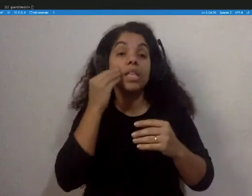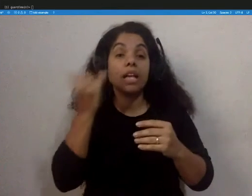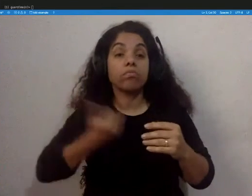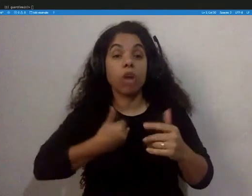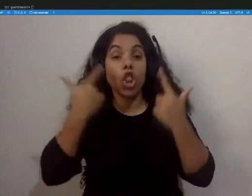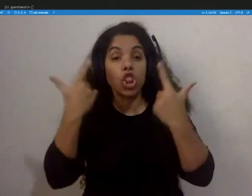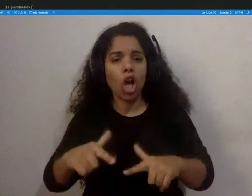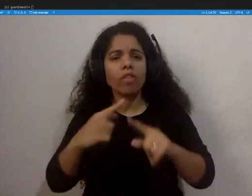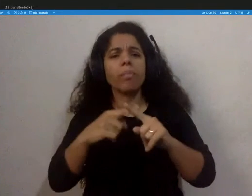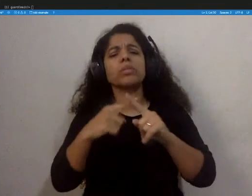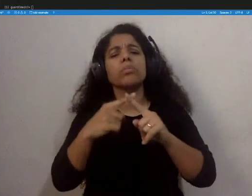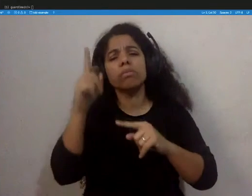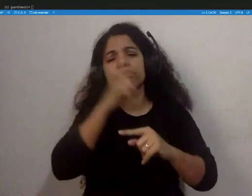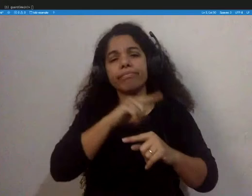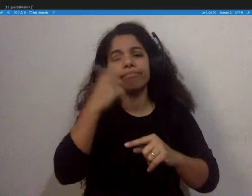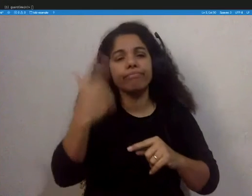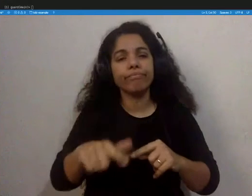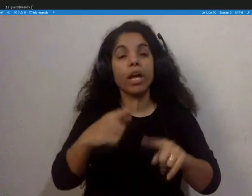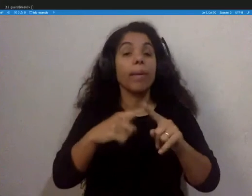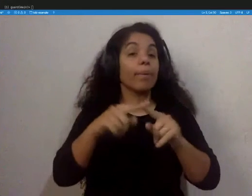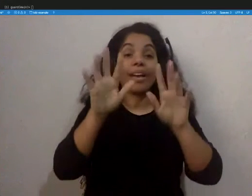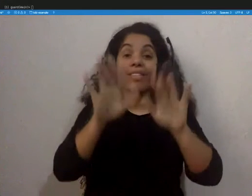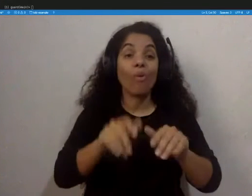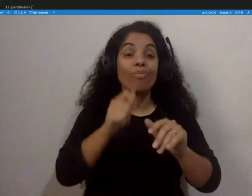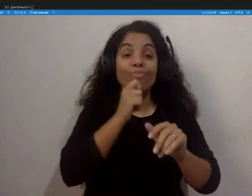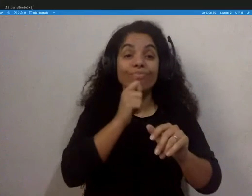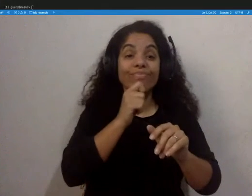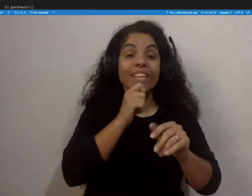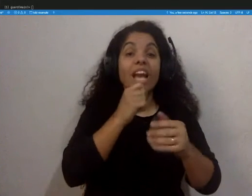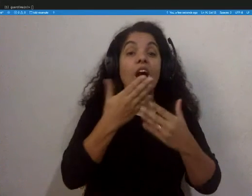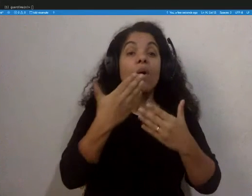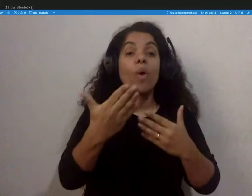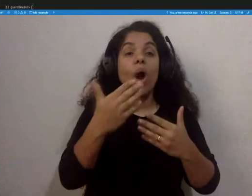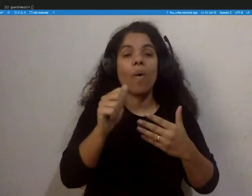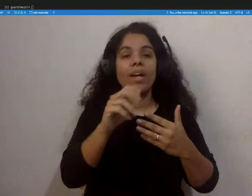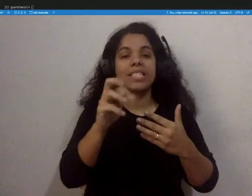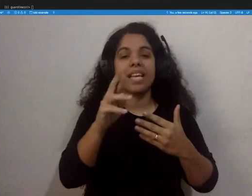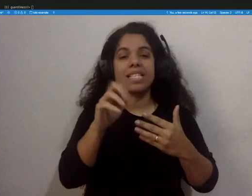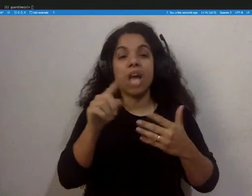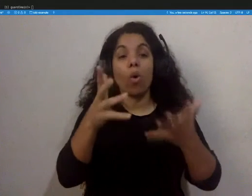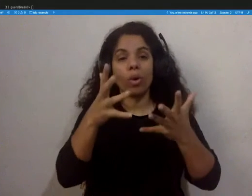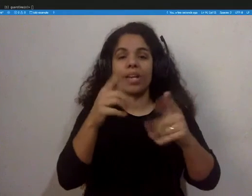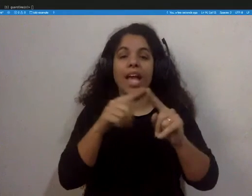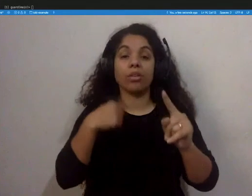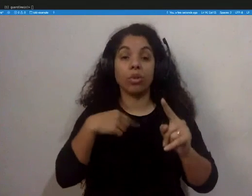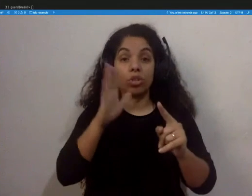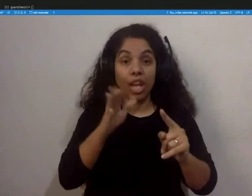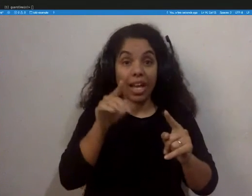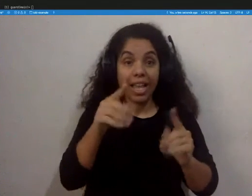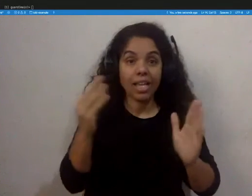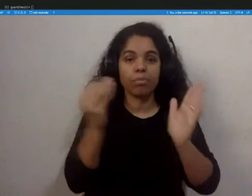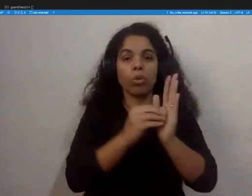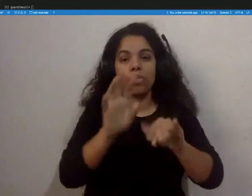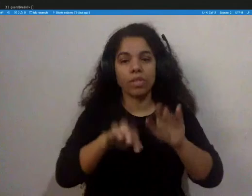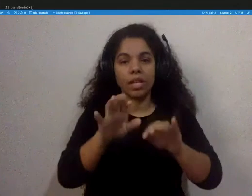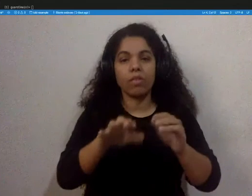novamente. Por que ele vai falhar de novo? Porque eu ainda não escrevi a asserção que eu quero. E agora, como eu já estou nesse ponto, eu já posso escrever.